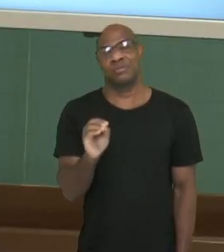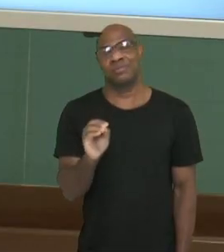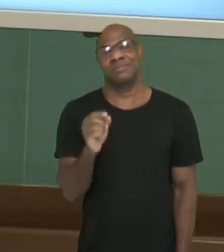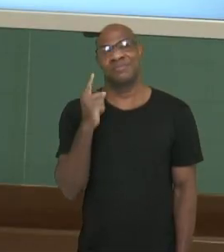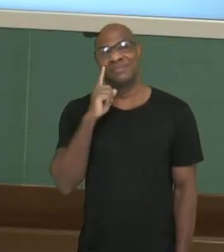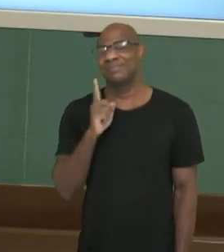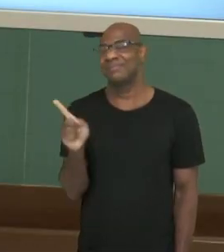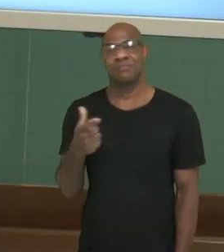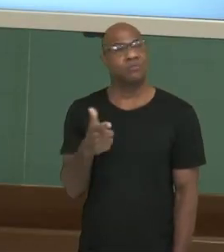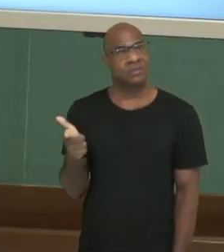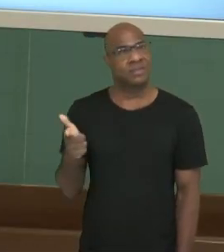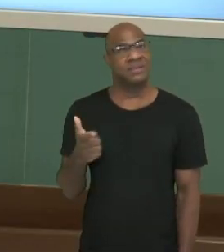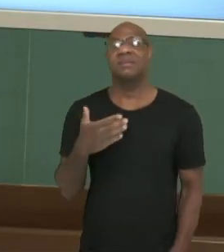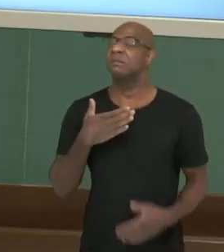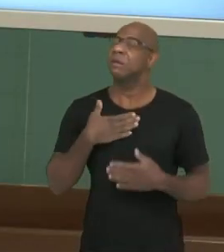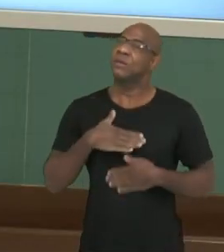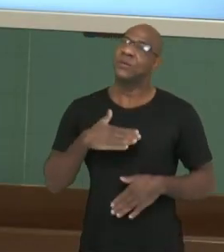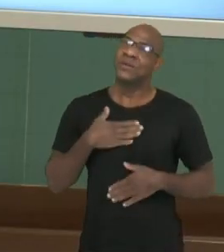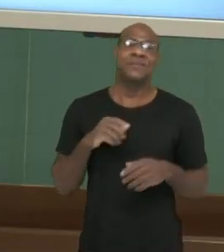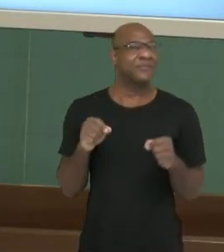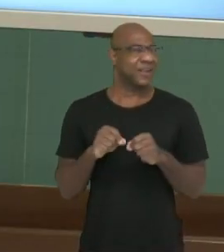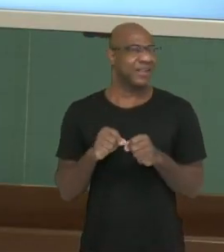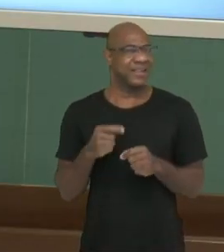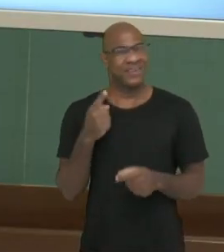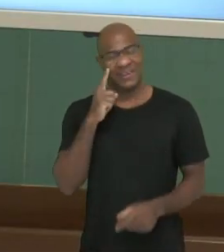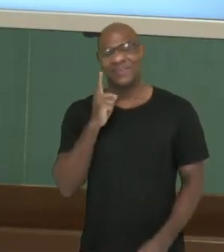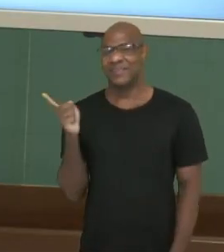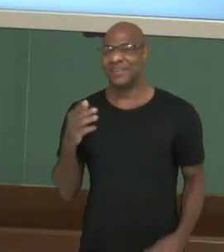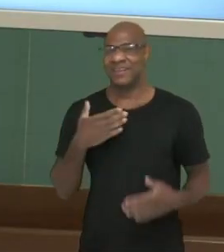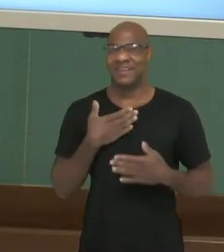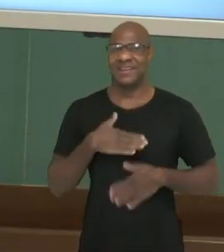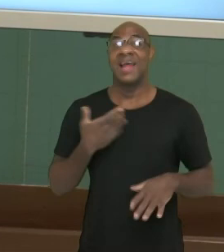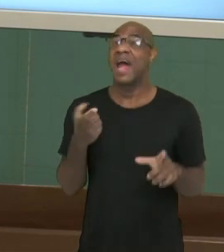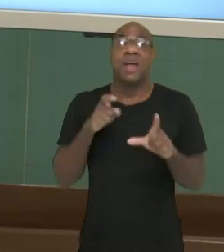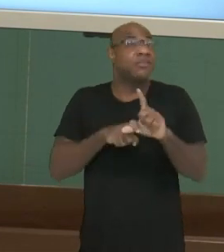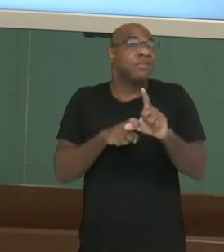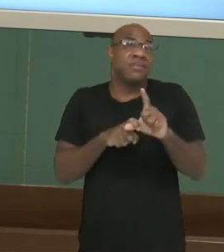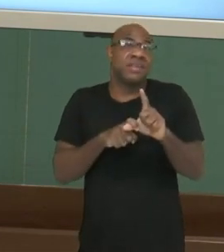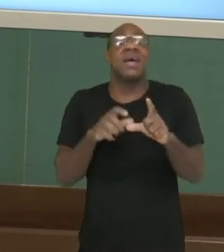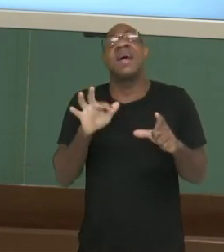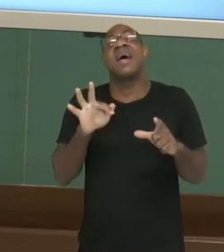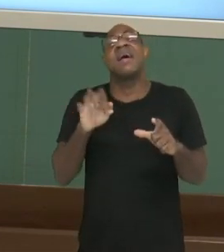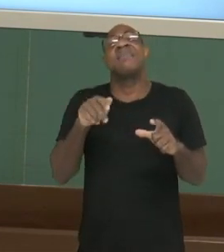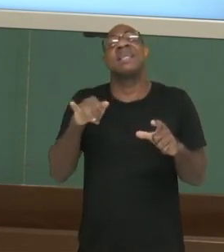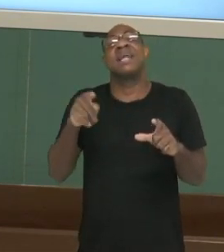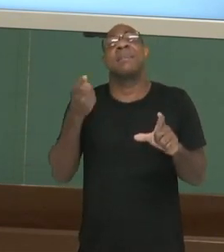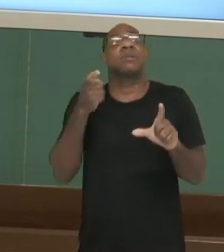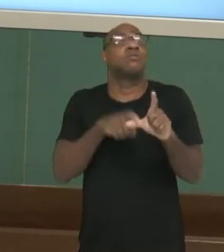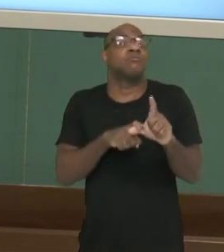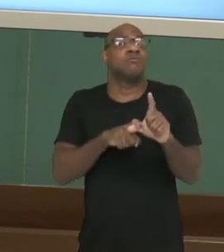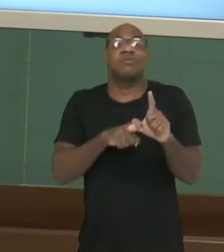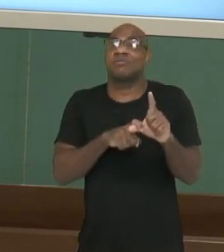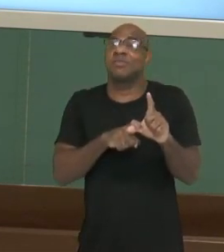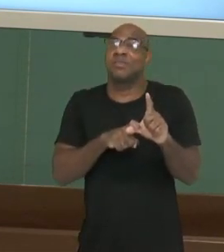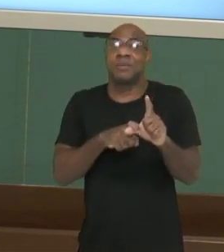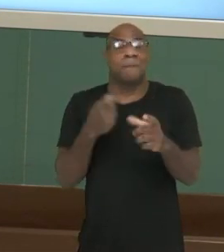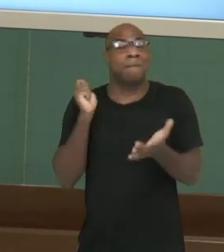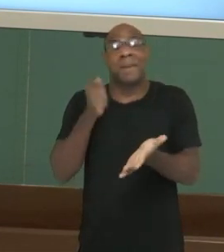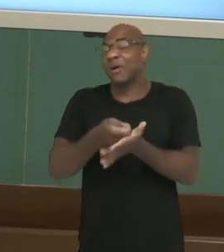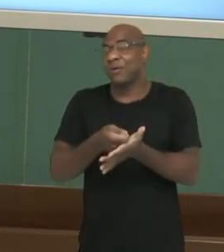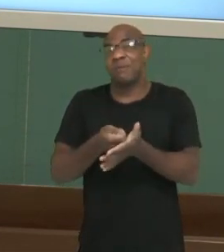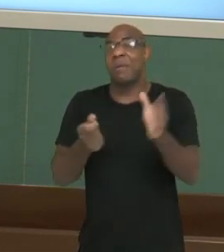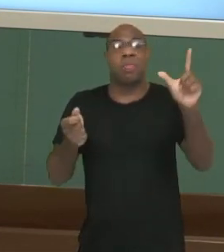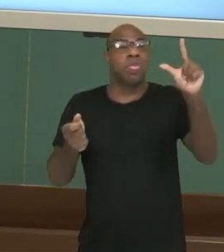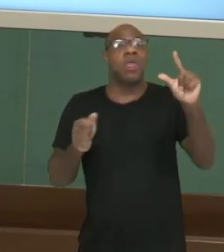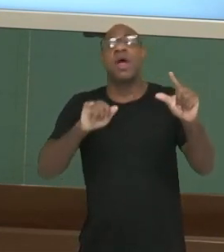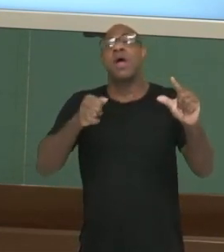R$ 1.713,47. Bem tranquilo de fazer, você viu, né? Só que é claro, a gente faz a conta quando é poucas vezes. E quando for muitas, aí é